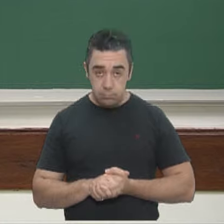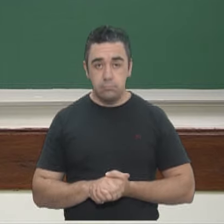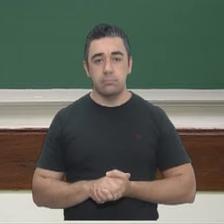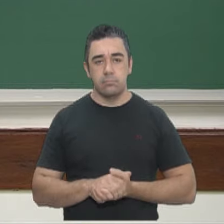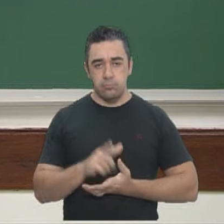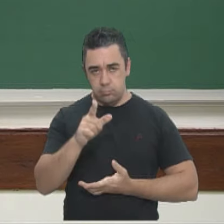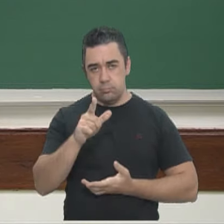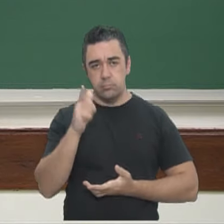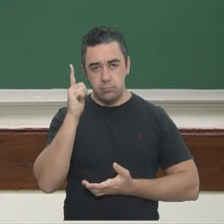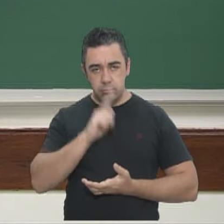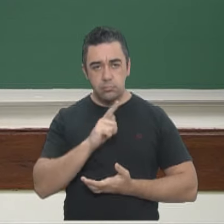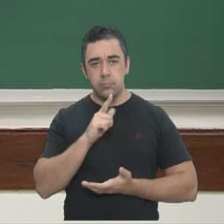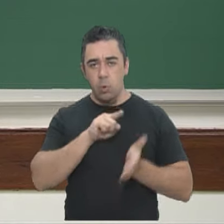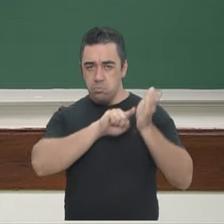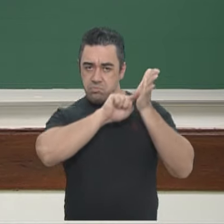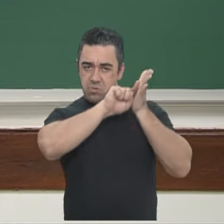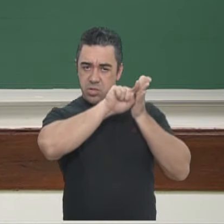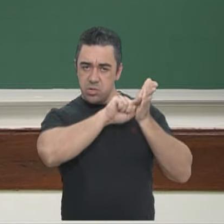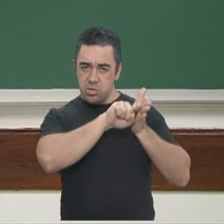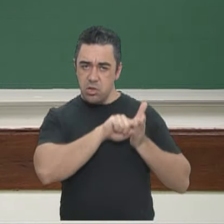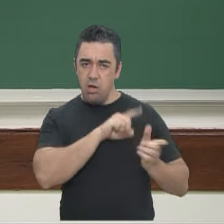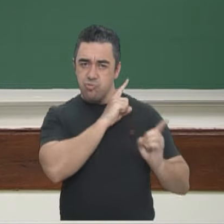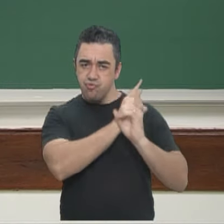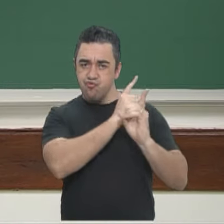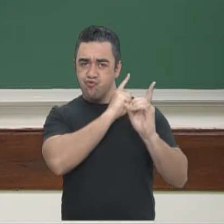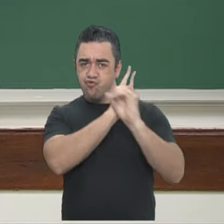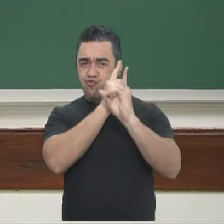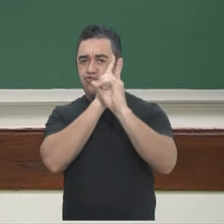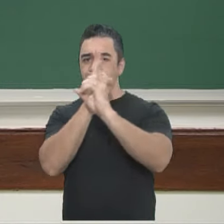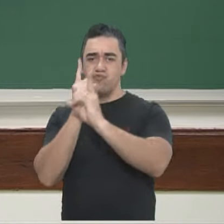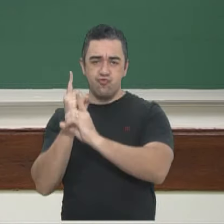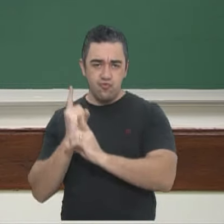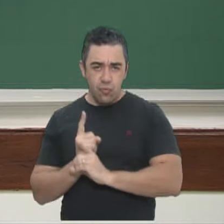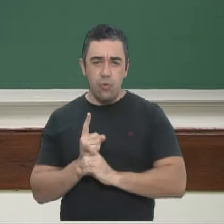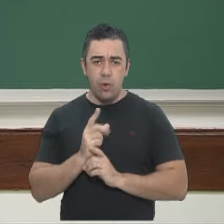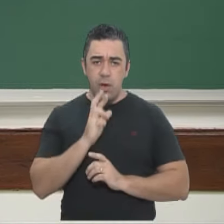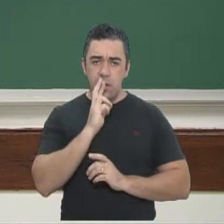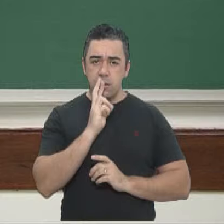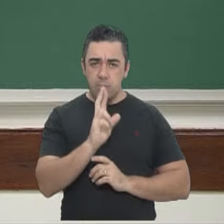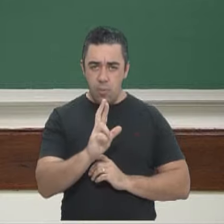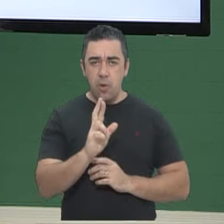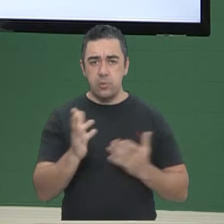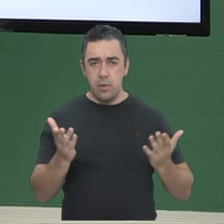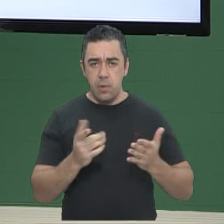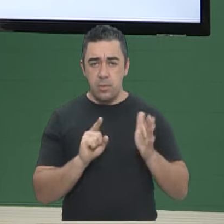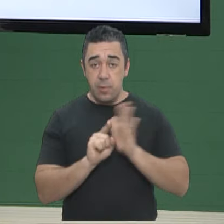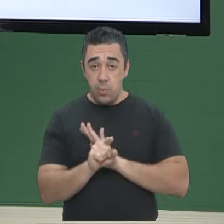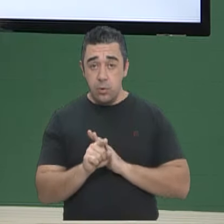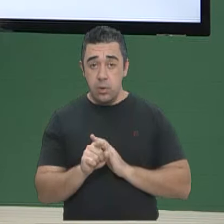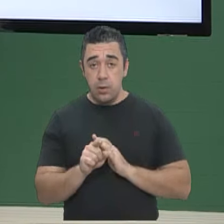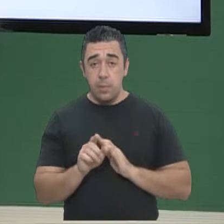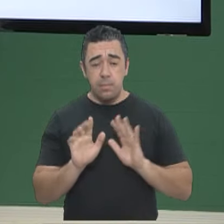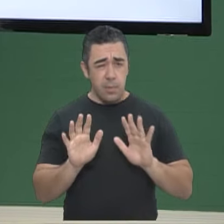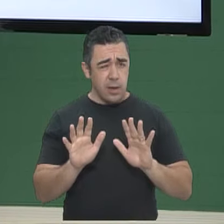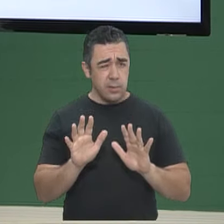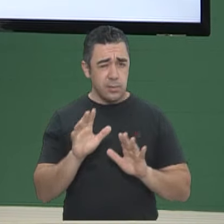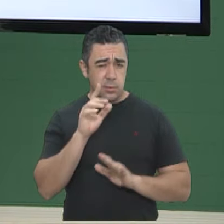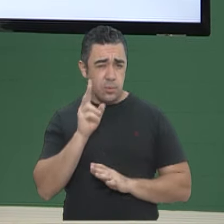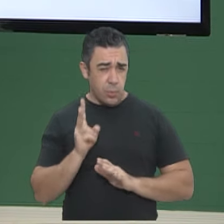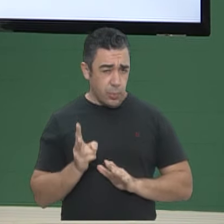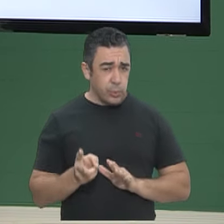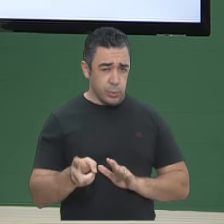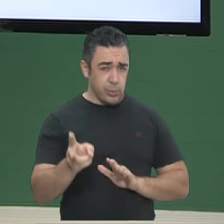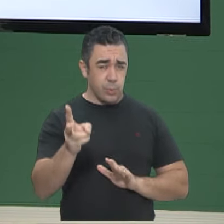Muito bem, espero que tenham conseguido identificar e achar a resposta dessas perguntas. Mas vamos dar